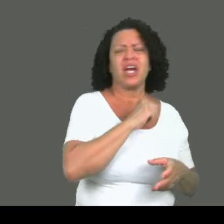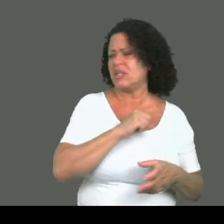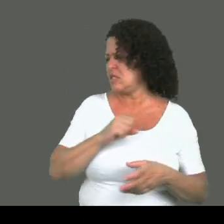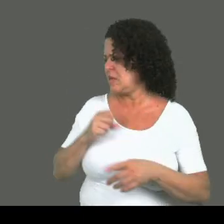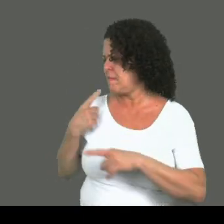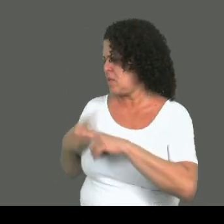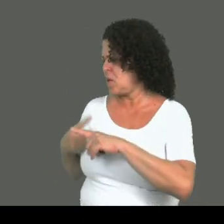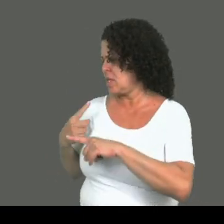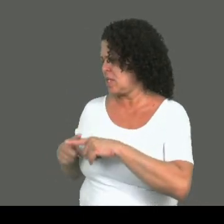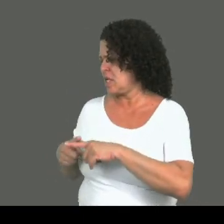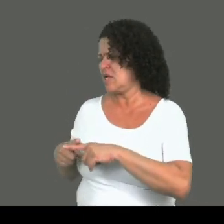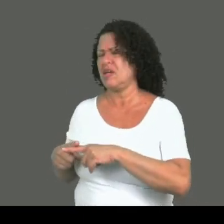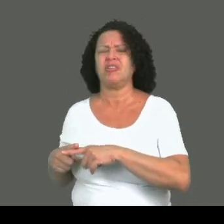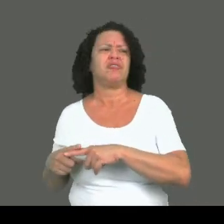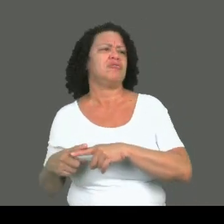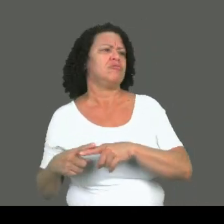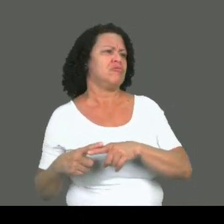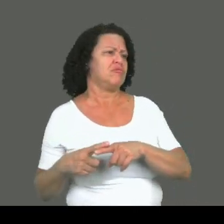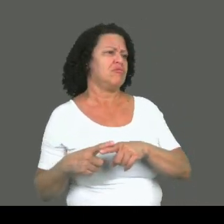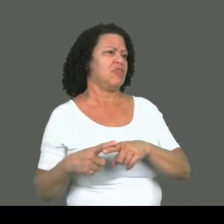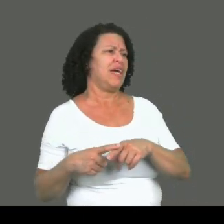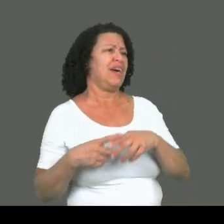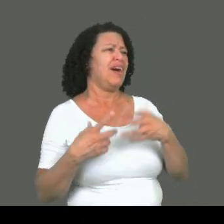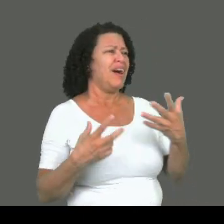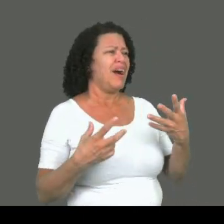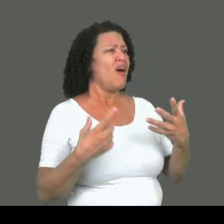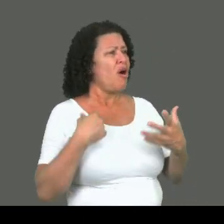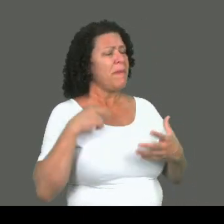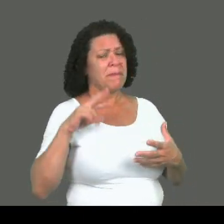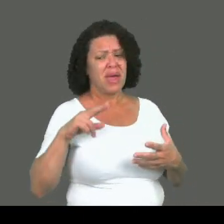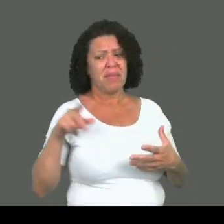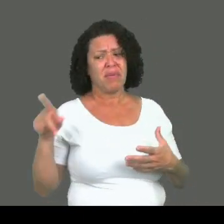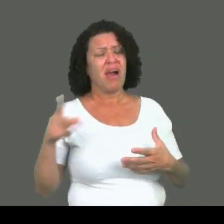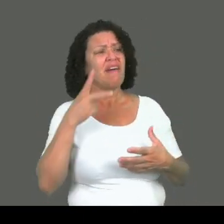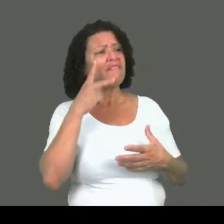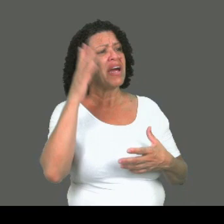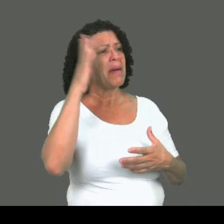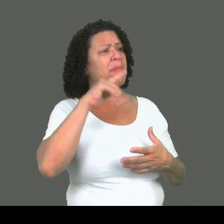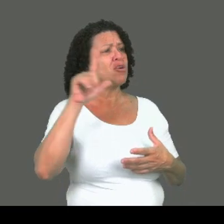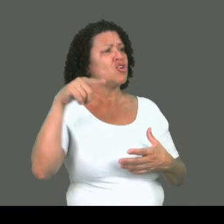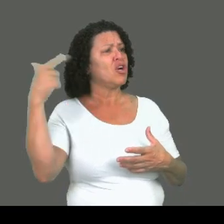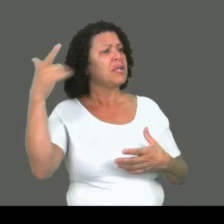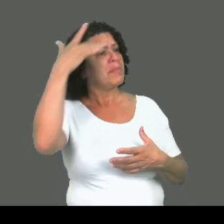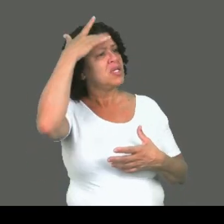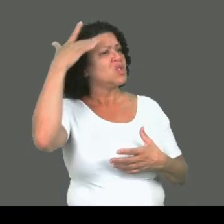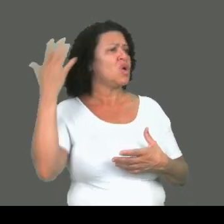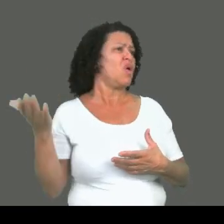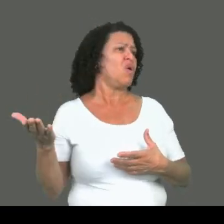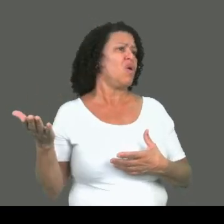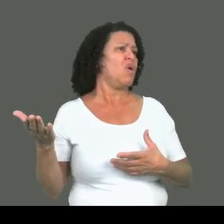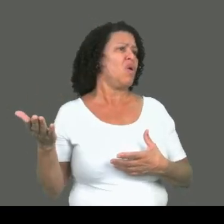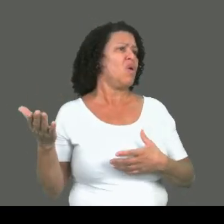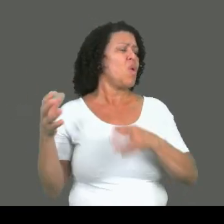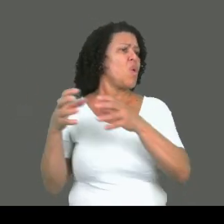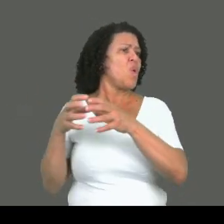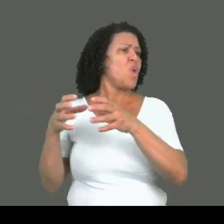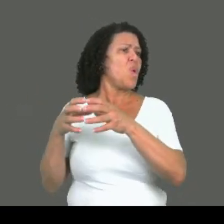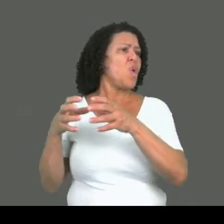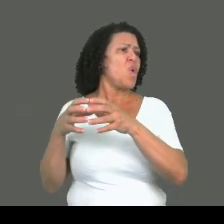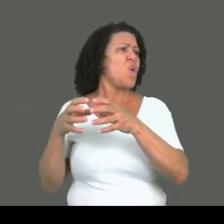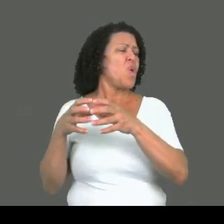quê?" E o jovem diz: "Vejo minha irmã que fala mal de outra pessoa. Um pequeno grupo que